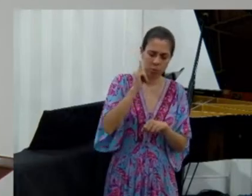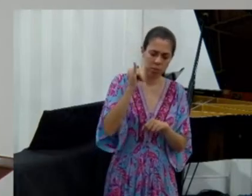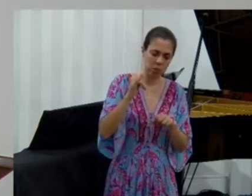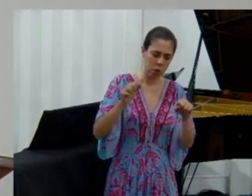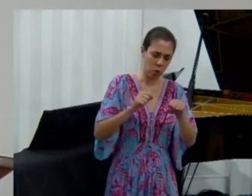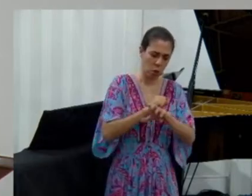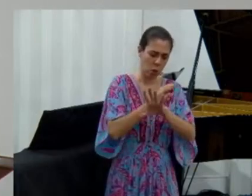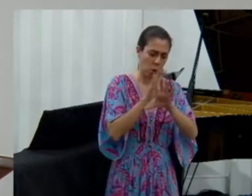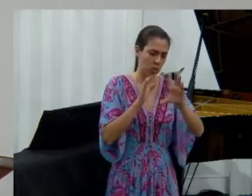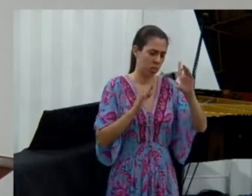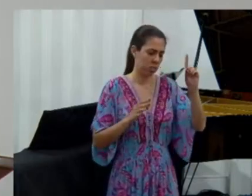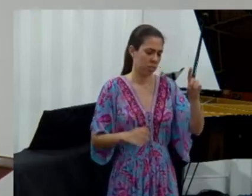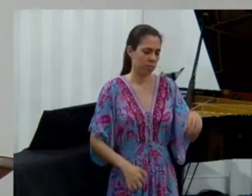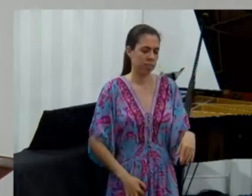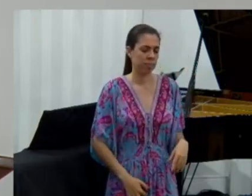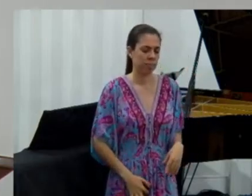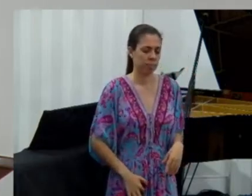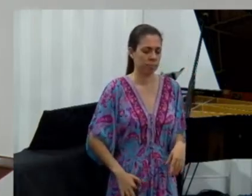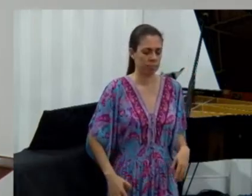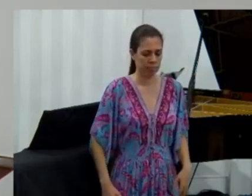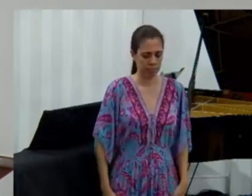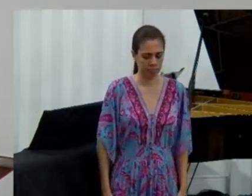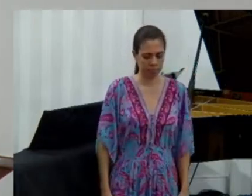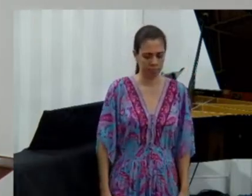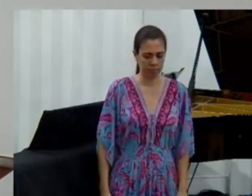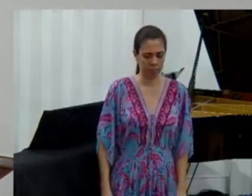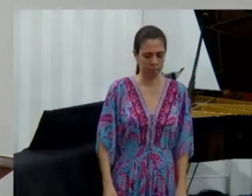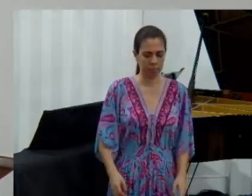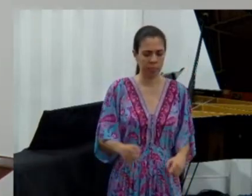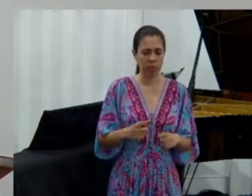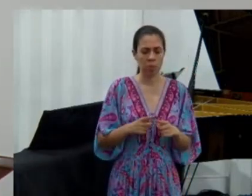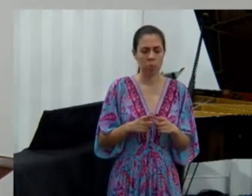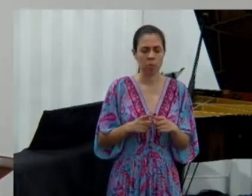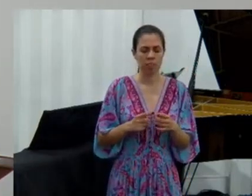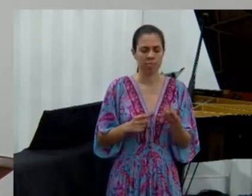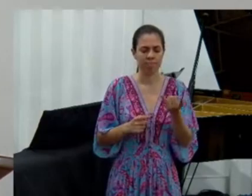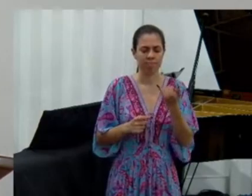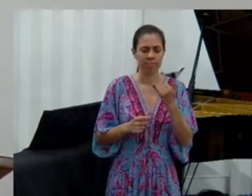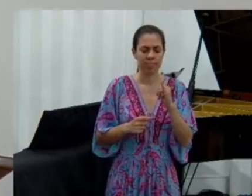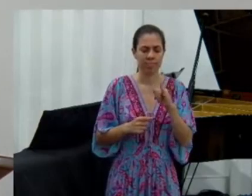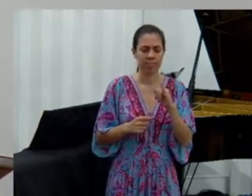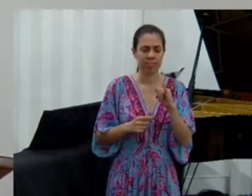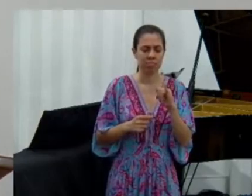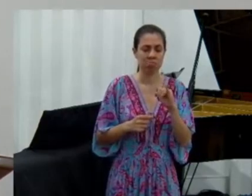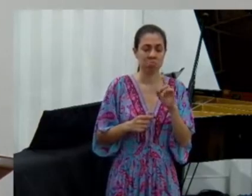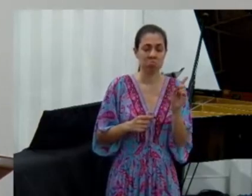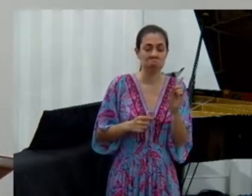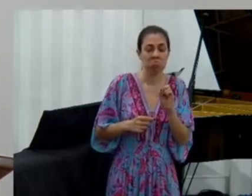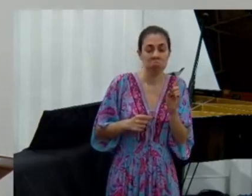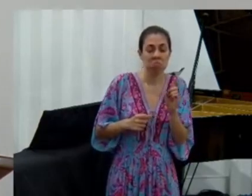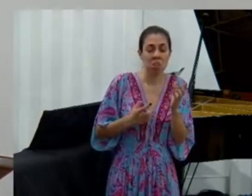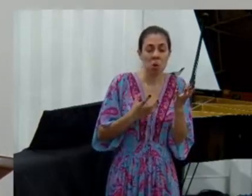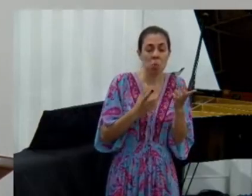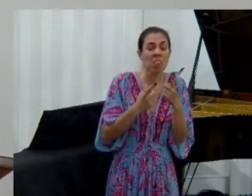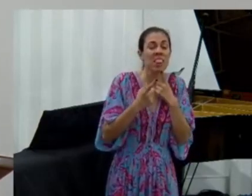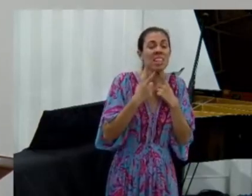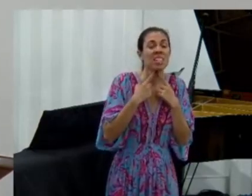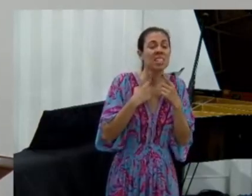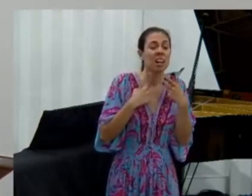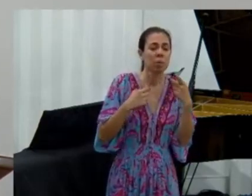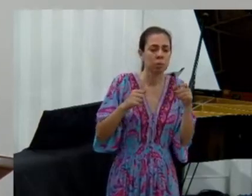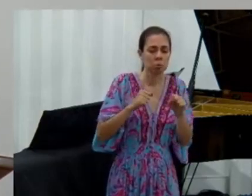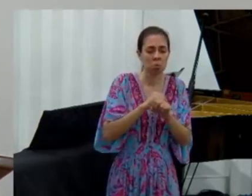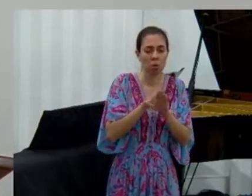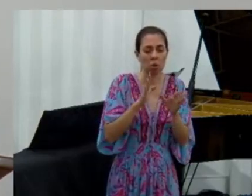Deus. Enquanto nós não vivermos para a sua glória, ó Pai, estaremos aquém do propósito para o qual o Senhor